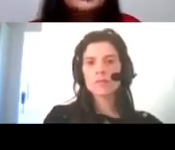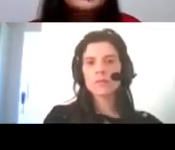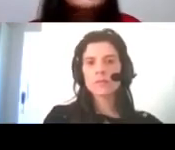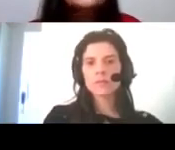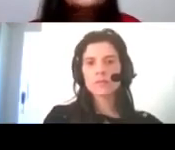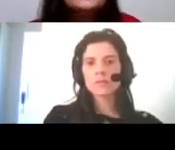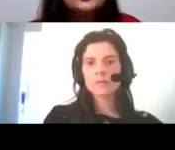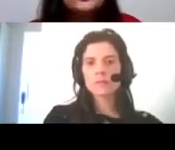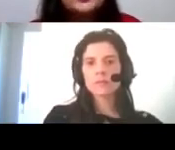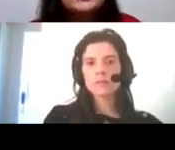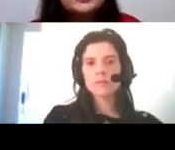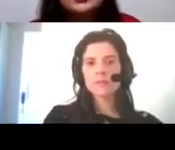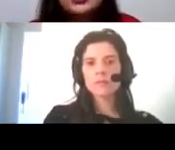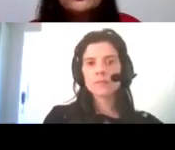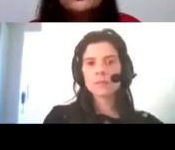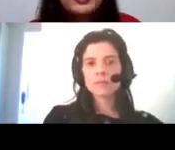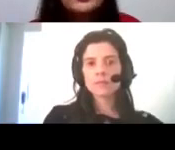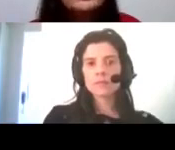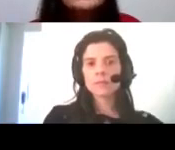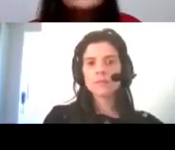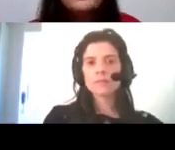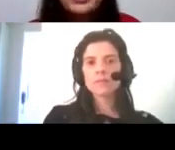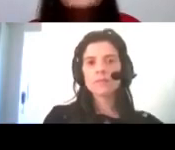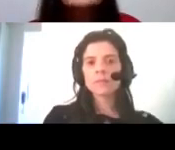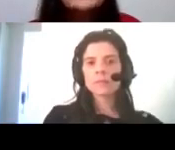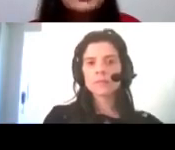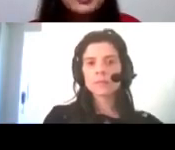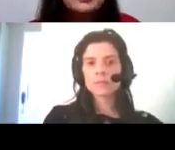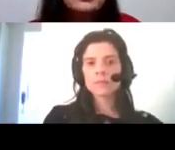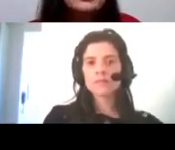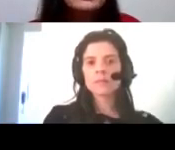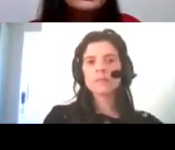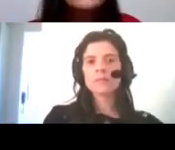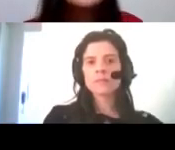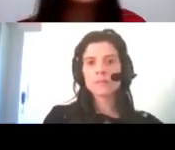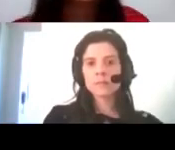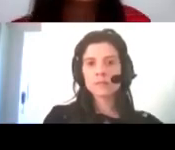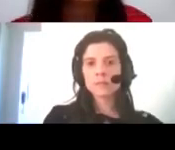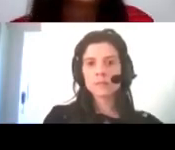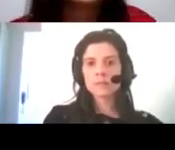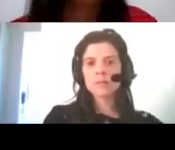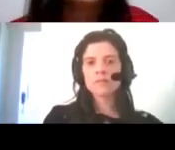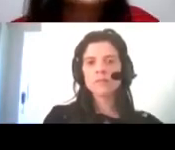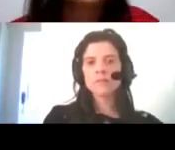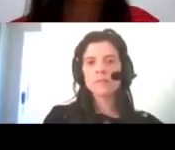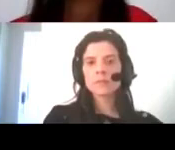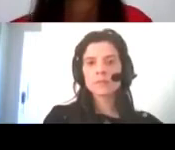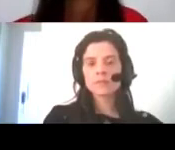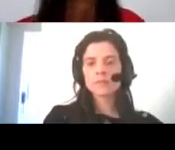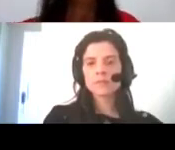Essa lei, a Lei de Processo Administrativo, né, também tem existe uma lei de